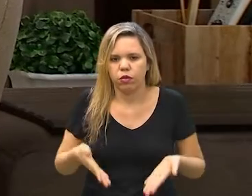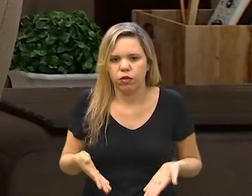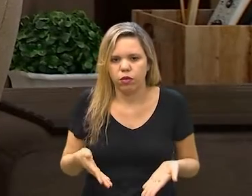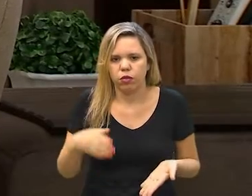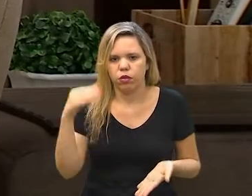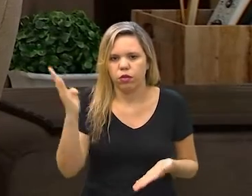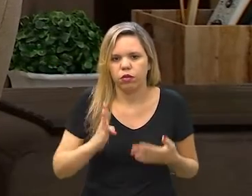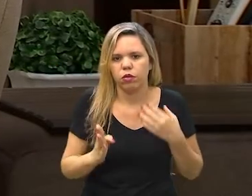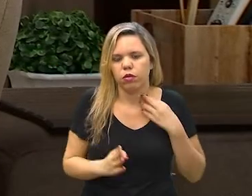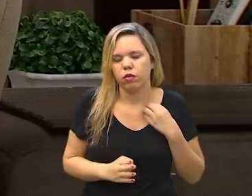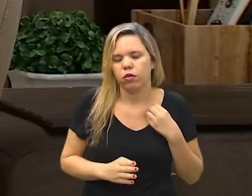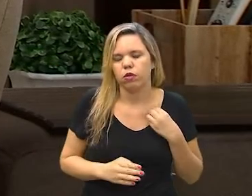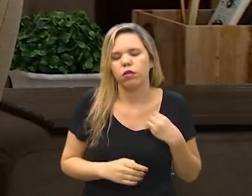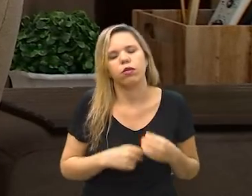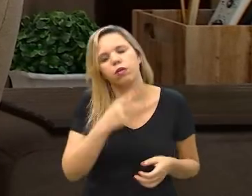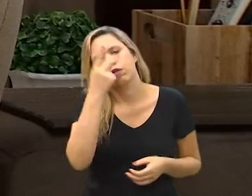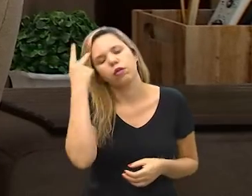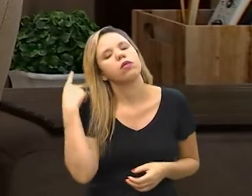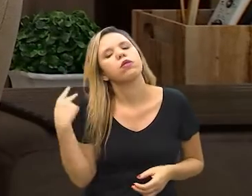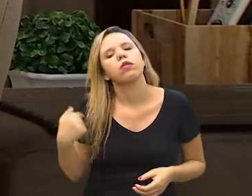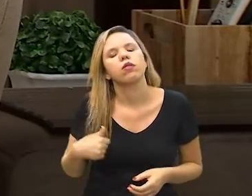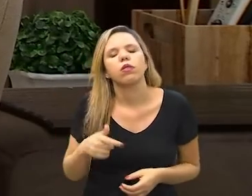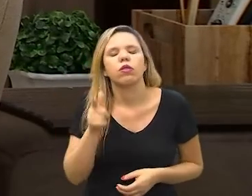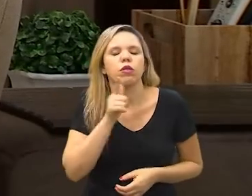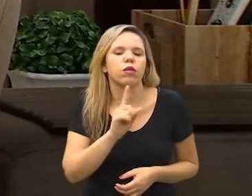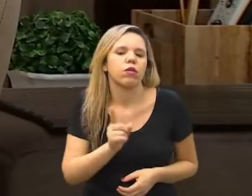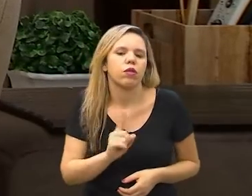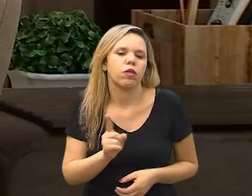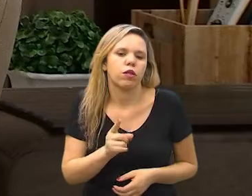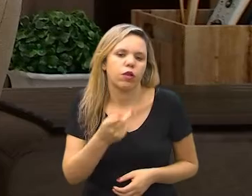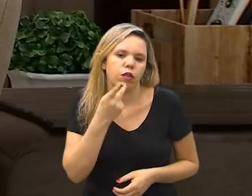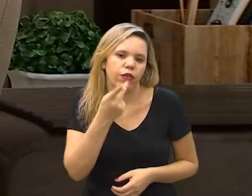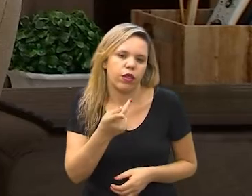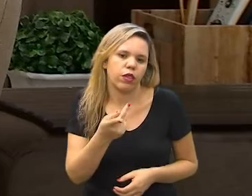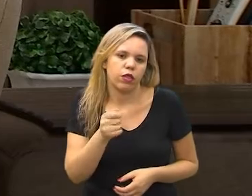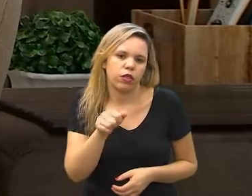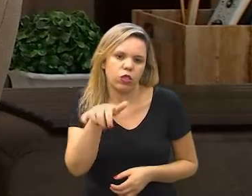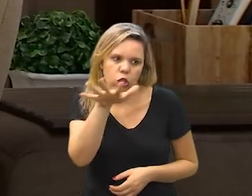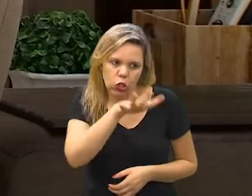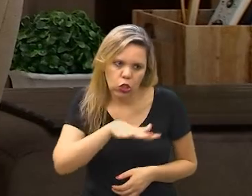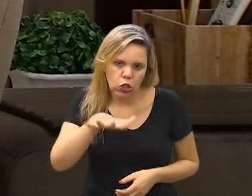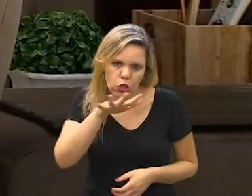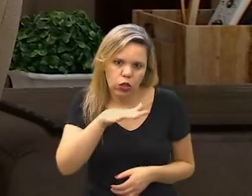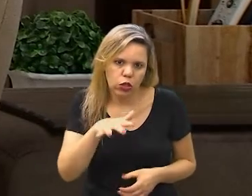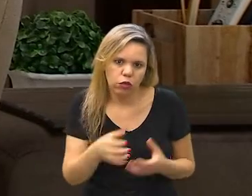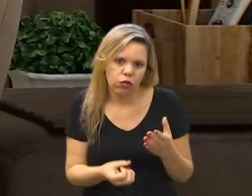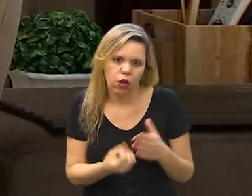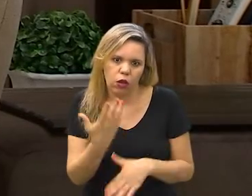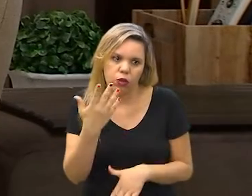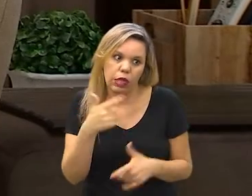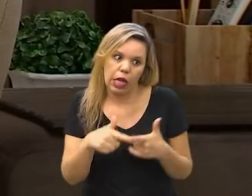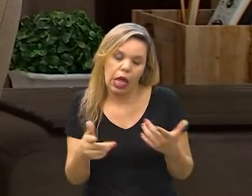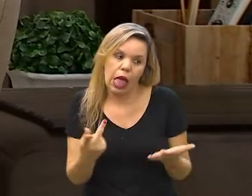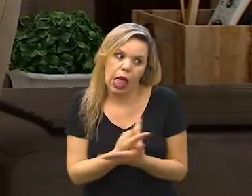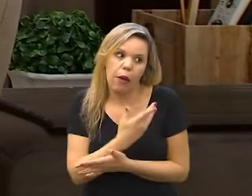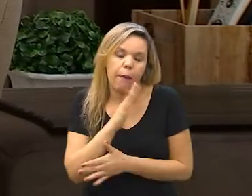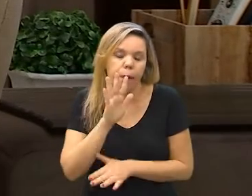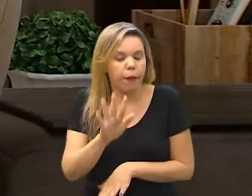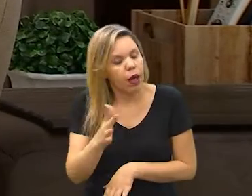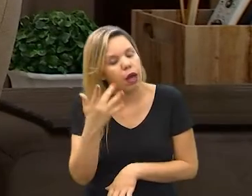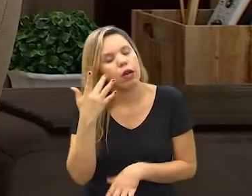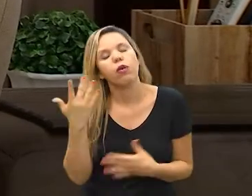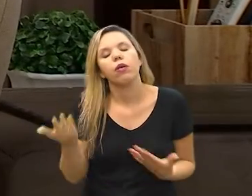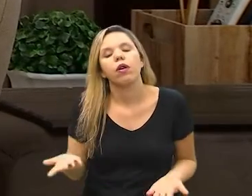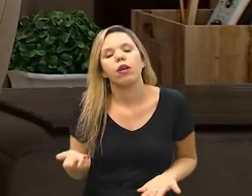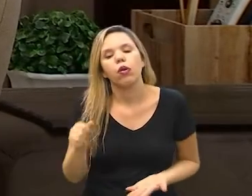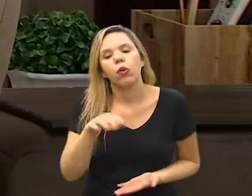para o brasileiro, é que o brasileiro ele não consegue, e aí eu estou falando de forma generalizada, eu posso incorrer em erros, tá? Mas de forma